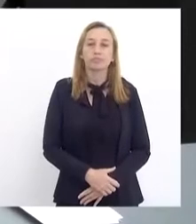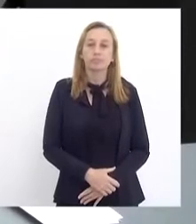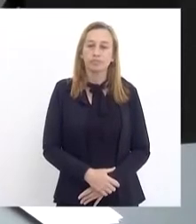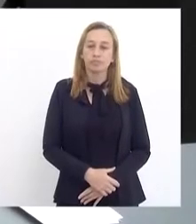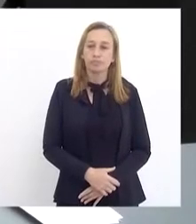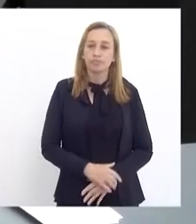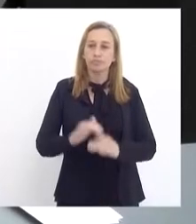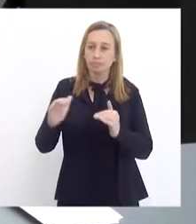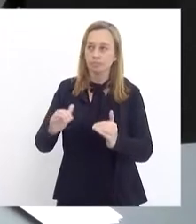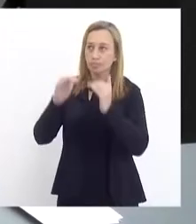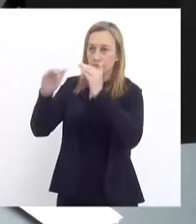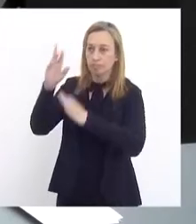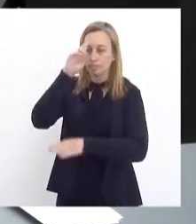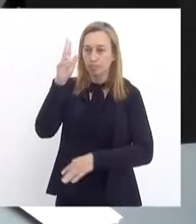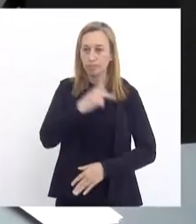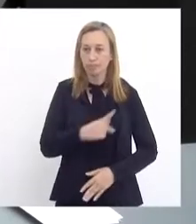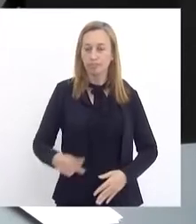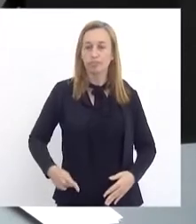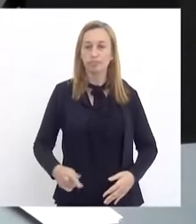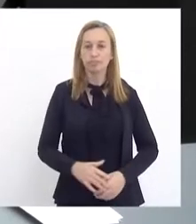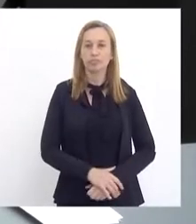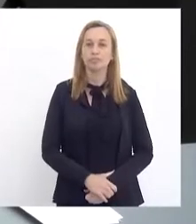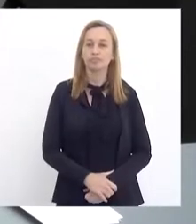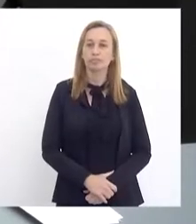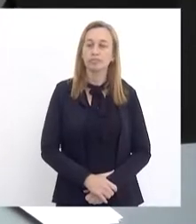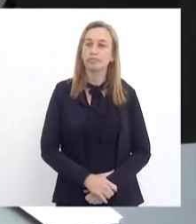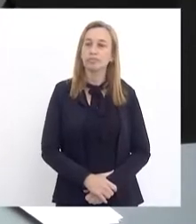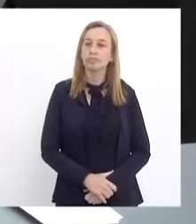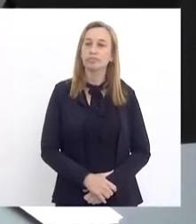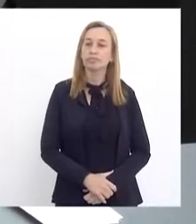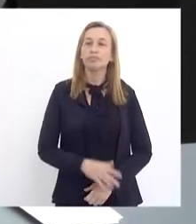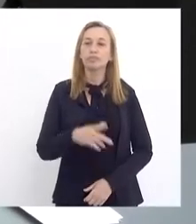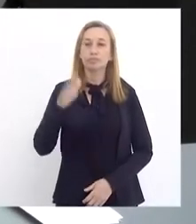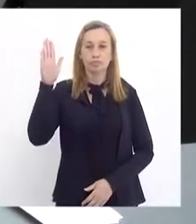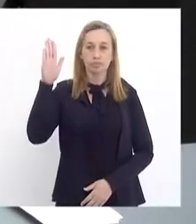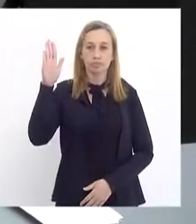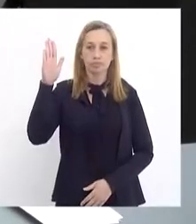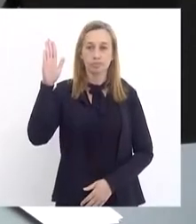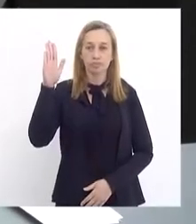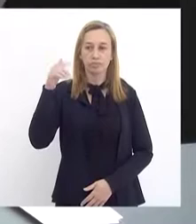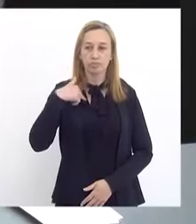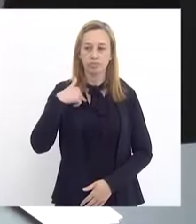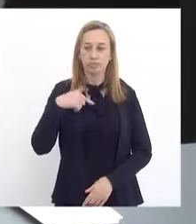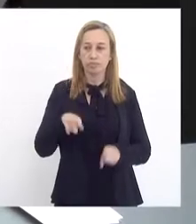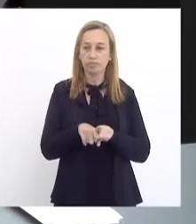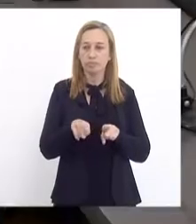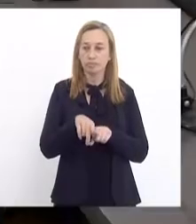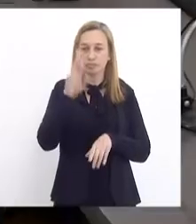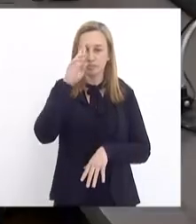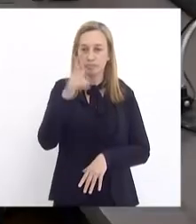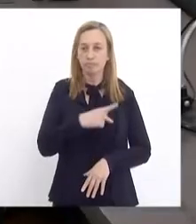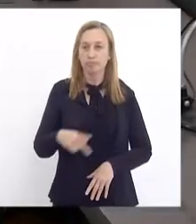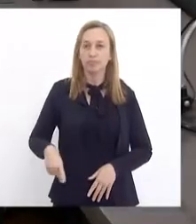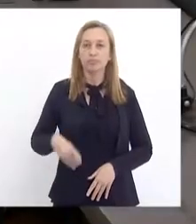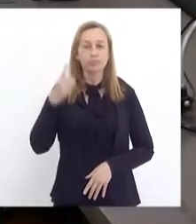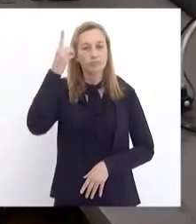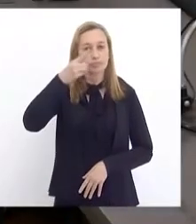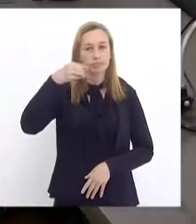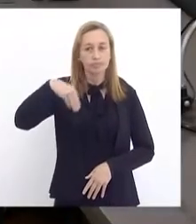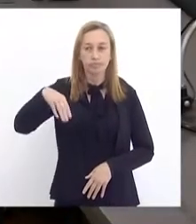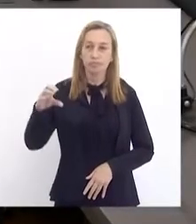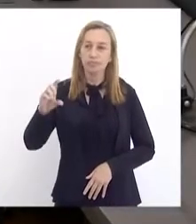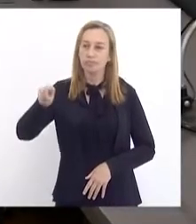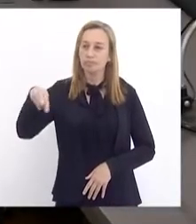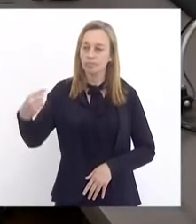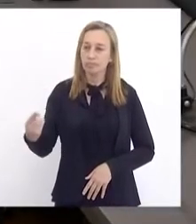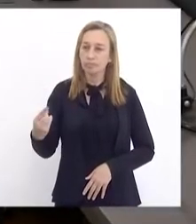a Vossa Excelência. Queria falar também, presidente, Márcio. Eu vou passar a palavra ao deputado Carlos Mink, depois,